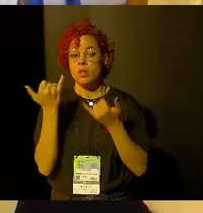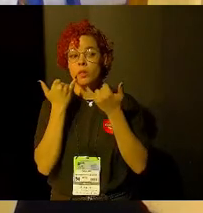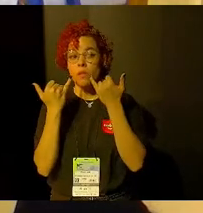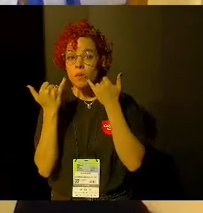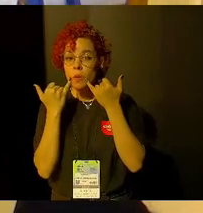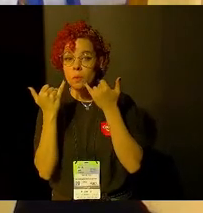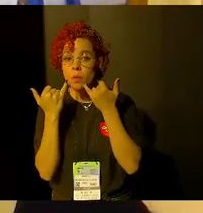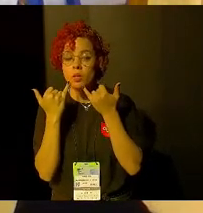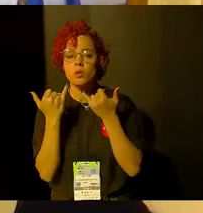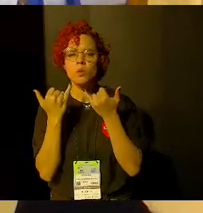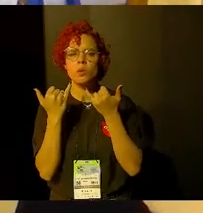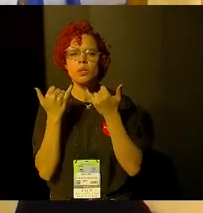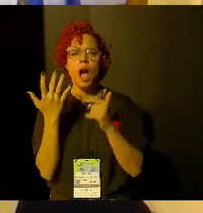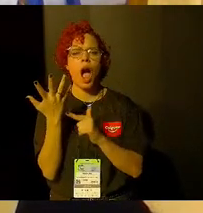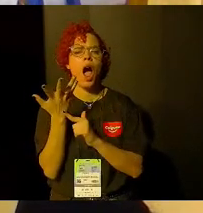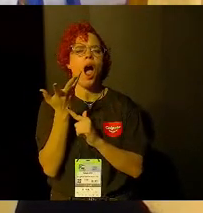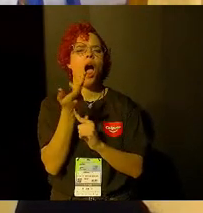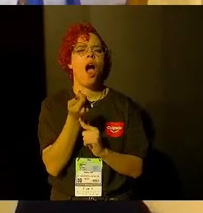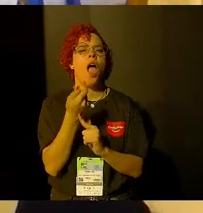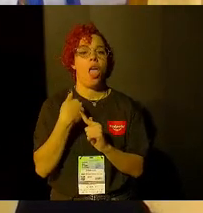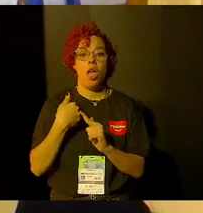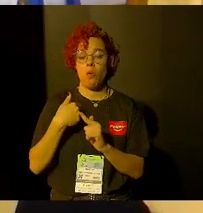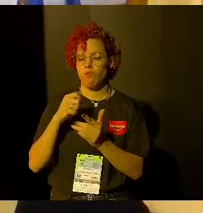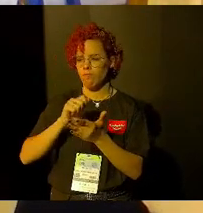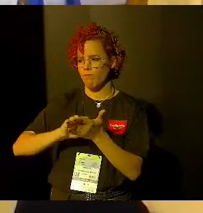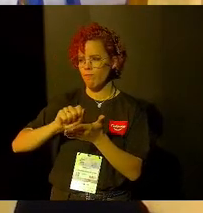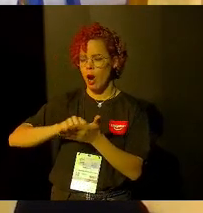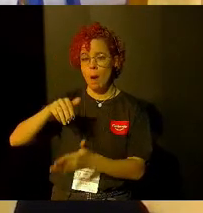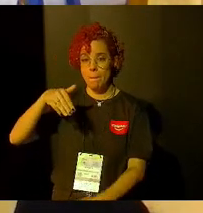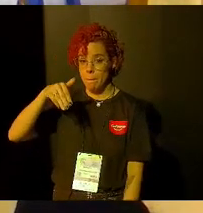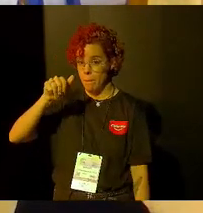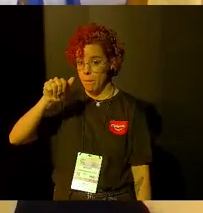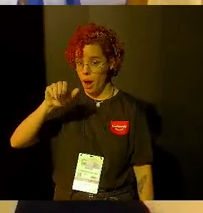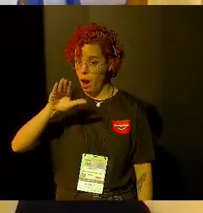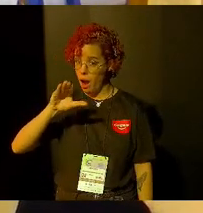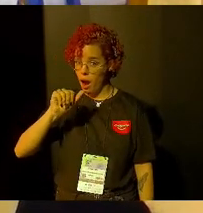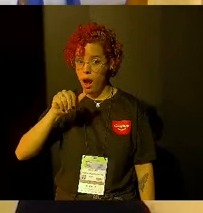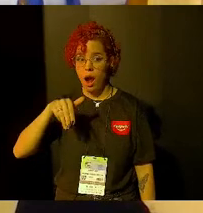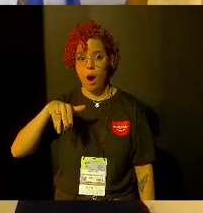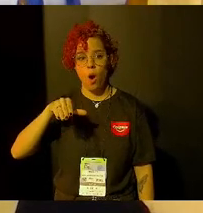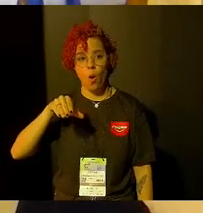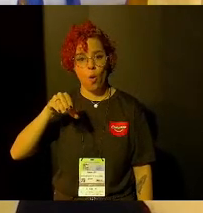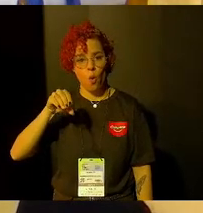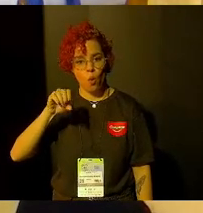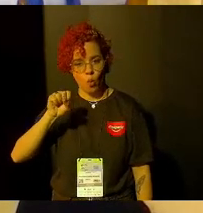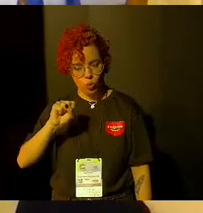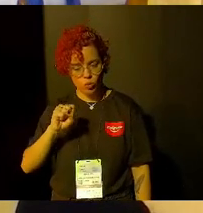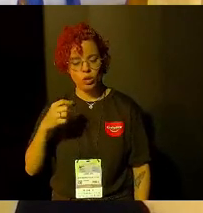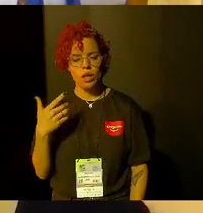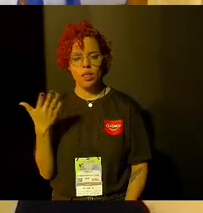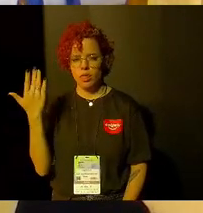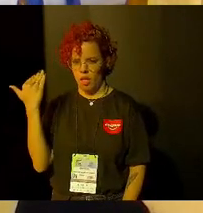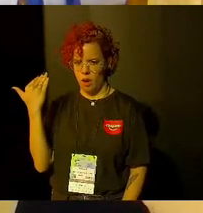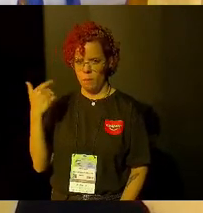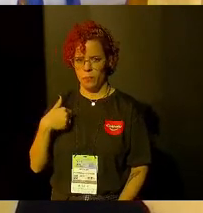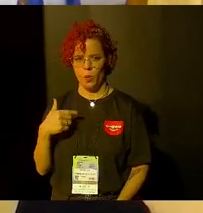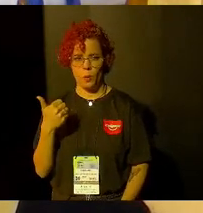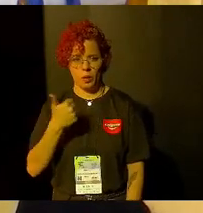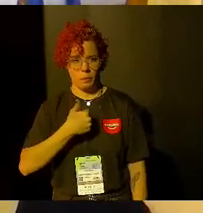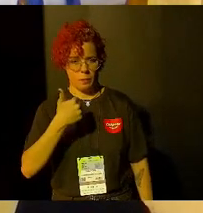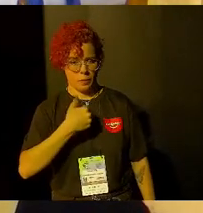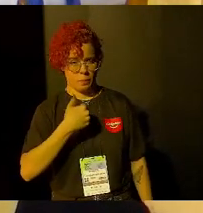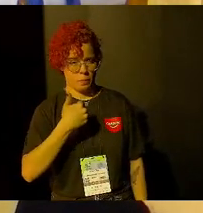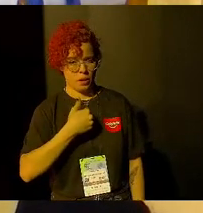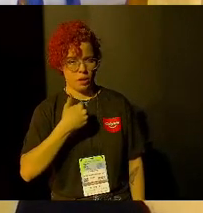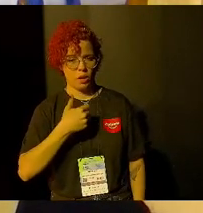cênico e eu tava escrevendo macacos na época aí um dia minha professora comentou uma das primeiras medidas da corte